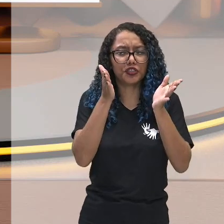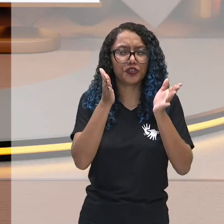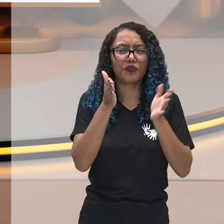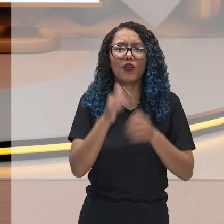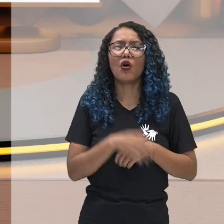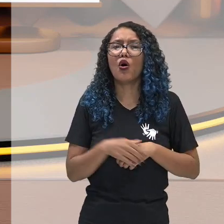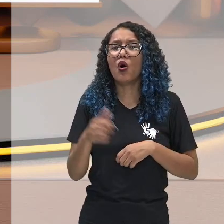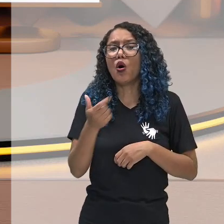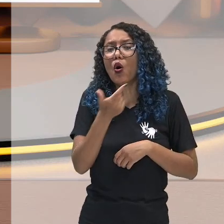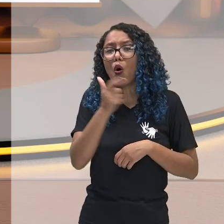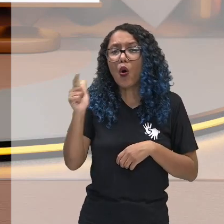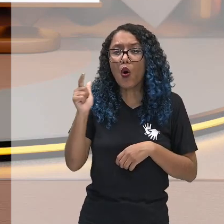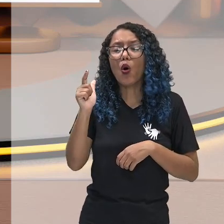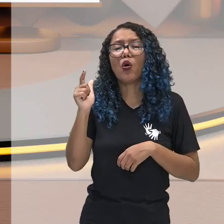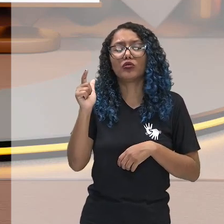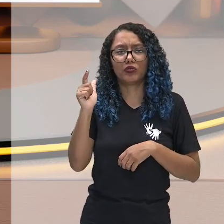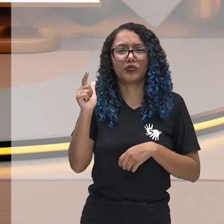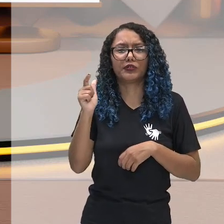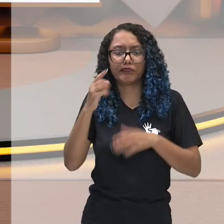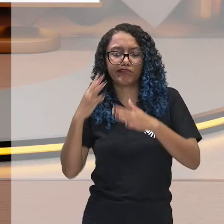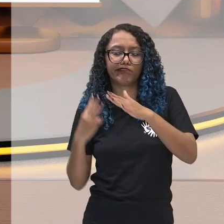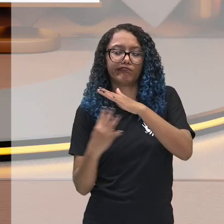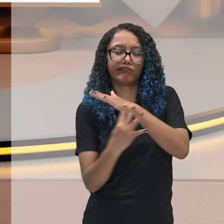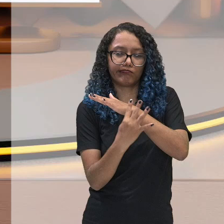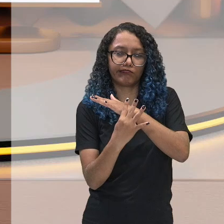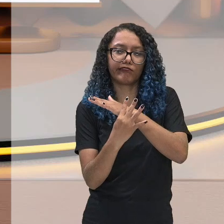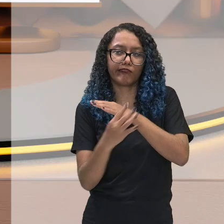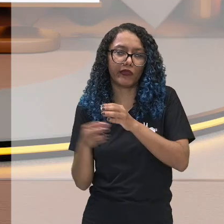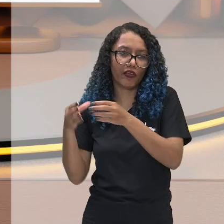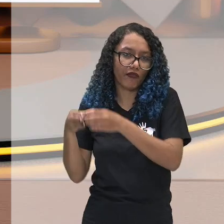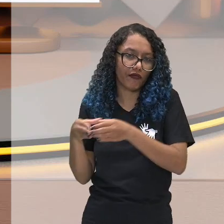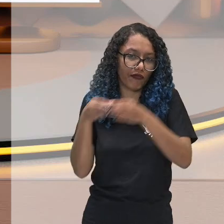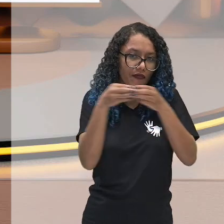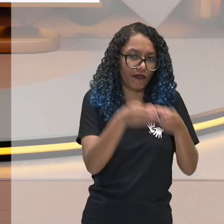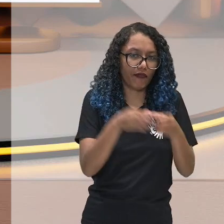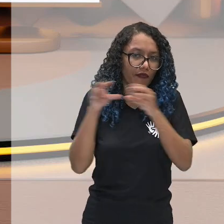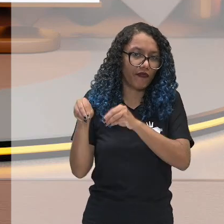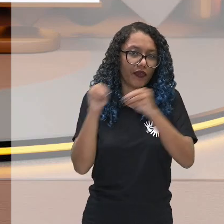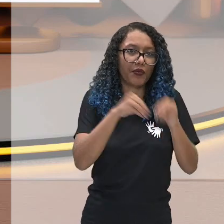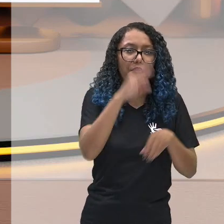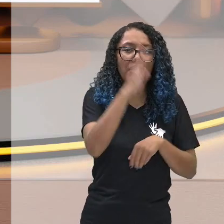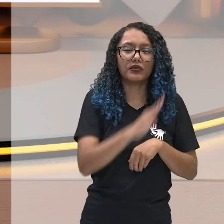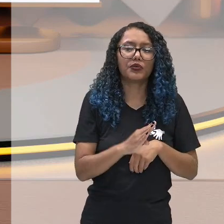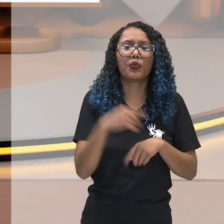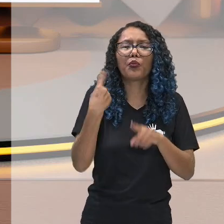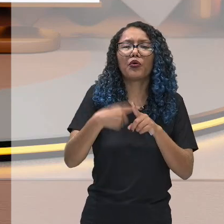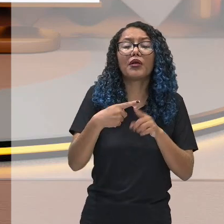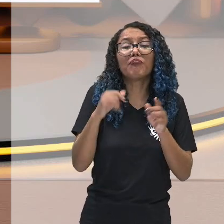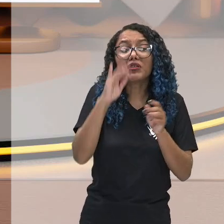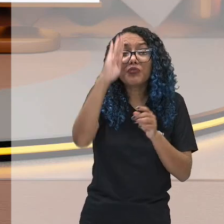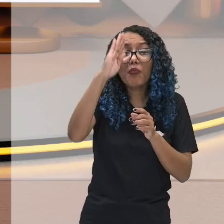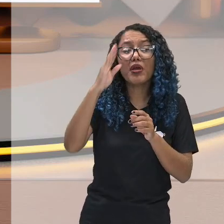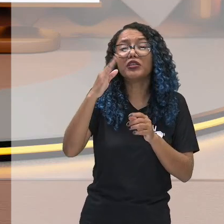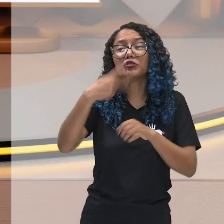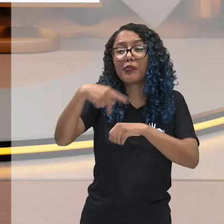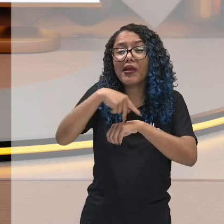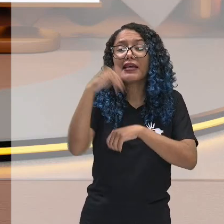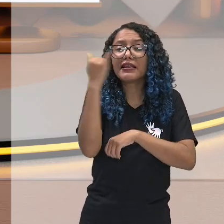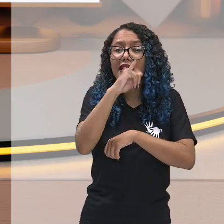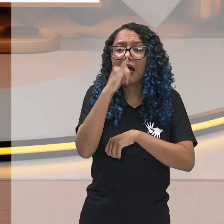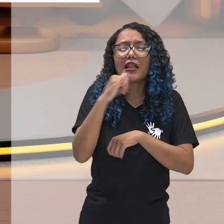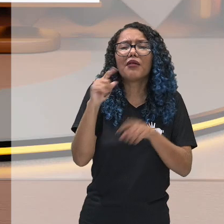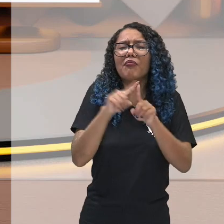o Brasil. Imigrantes principalmente ali da Itália, gente. Por quê, gente? Porque também a gente estava passando